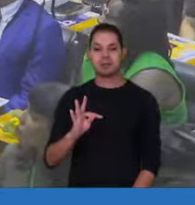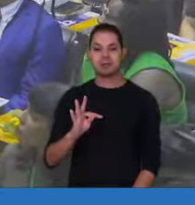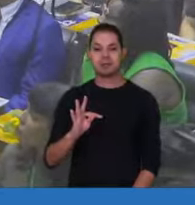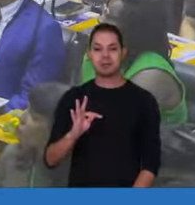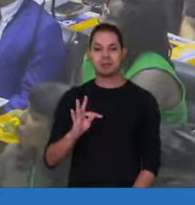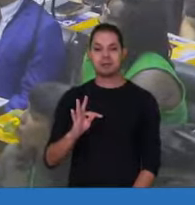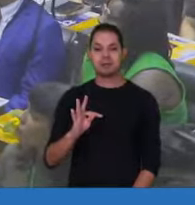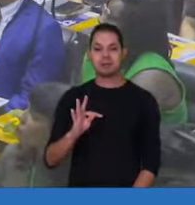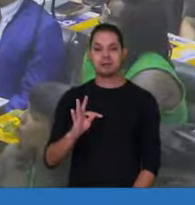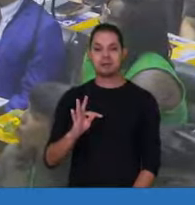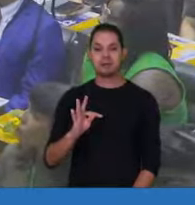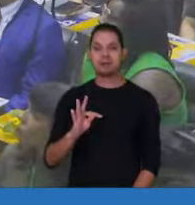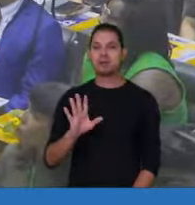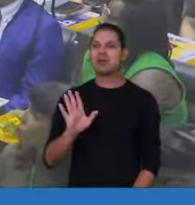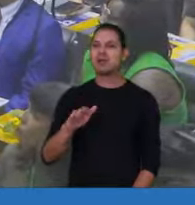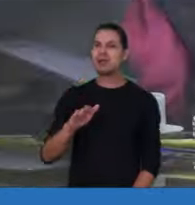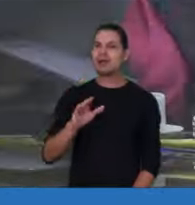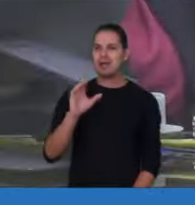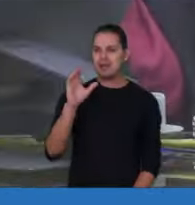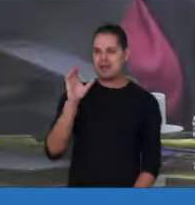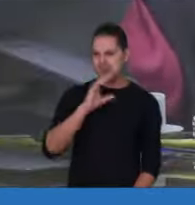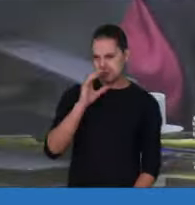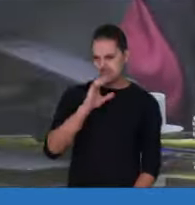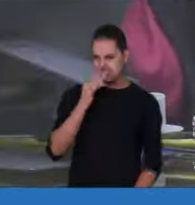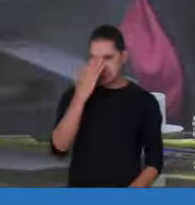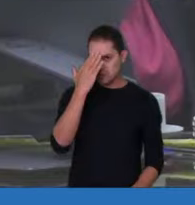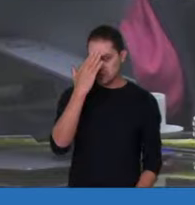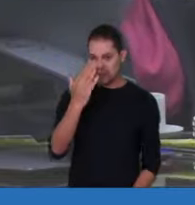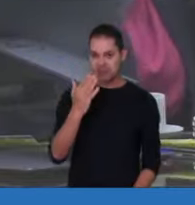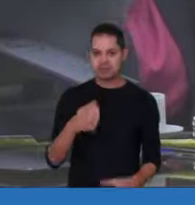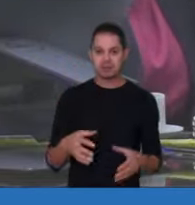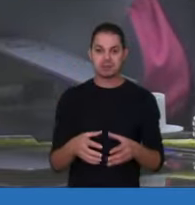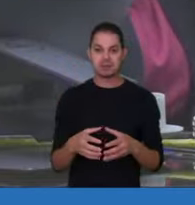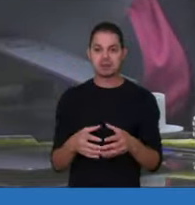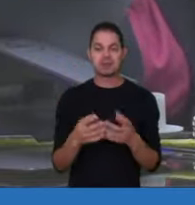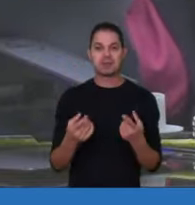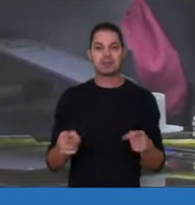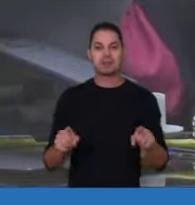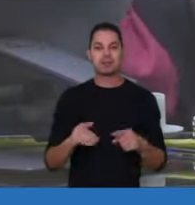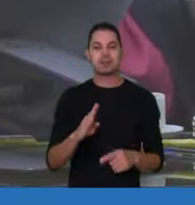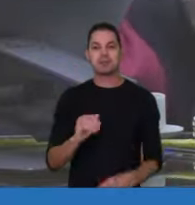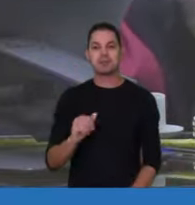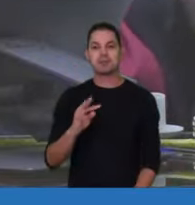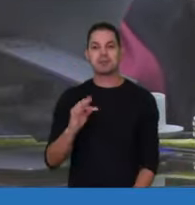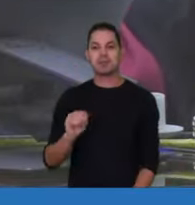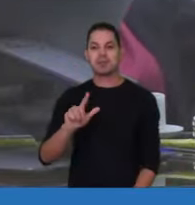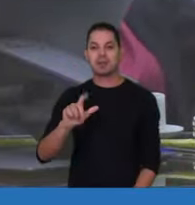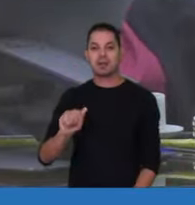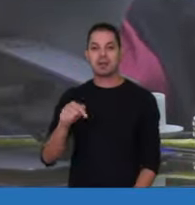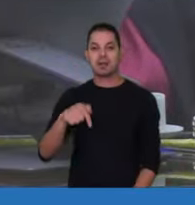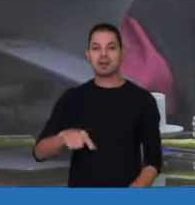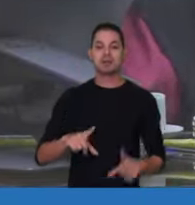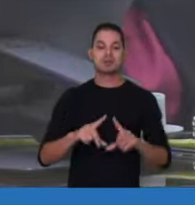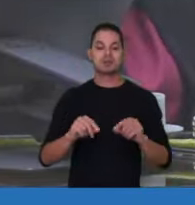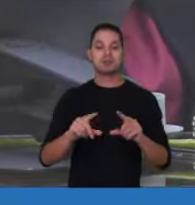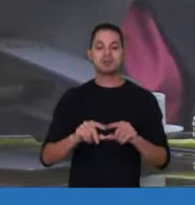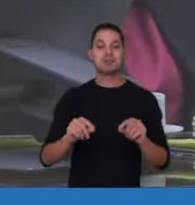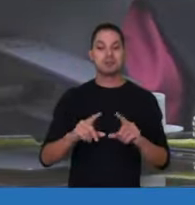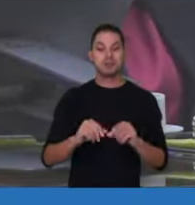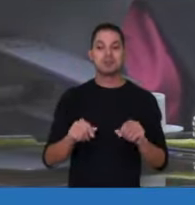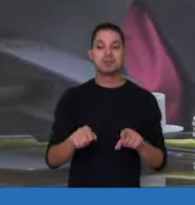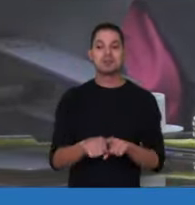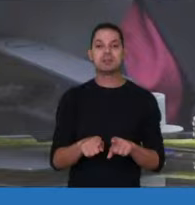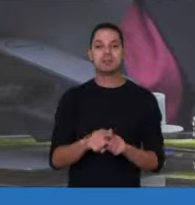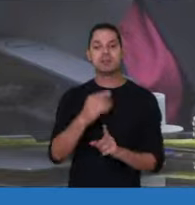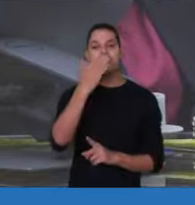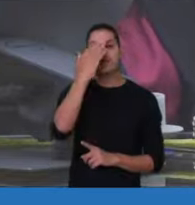Queria, Bené, me permita rapidinho agradecer aqui ao grupo de percussão Batalá, de Brasília, na pessoa da Nina, agradecer